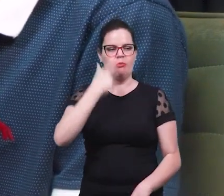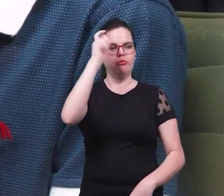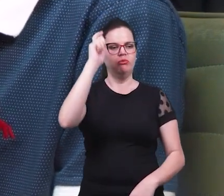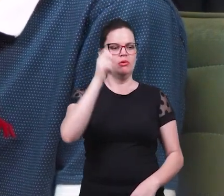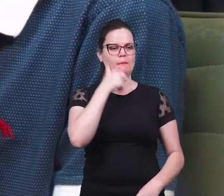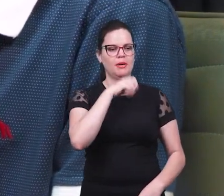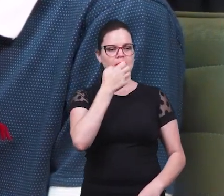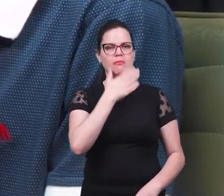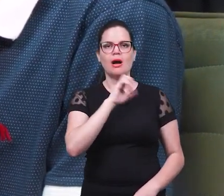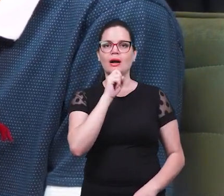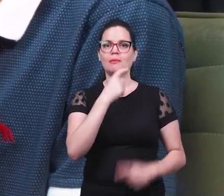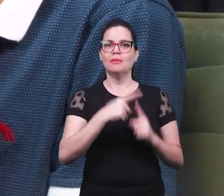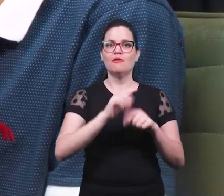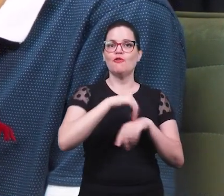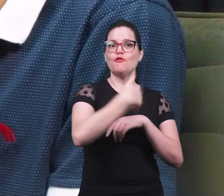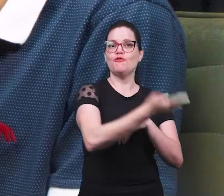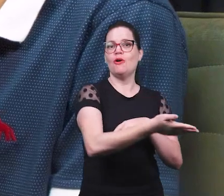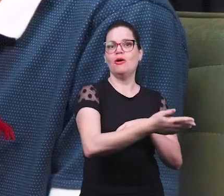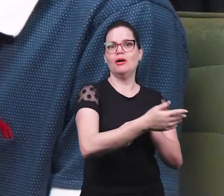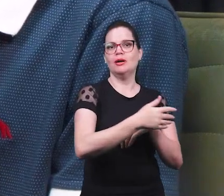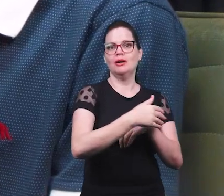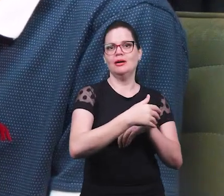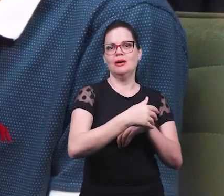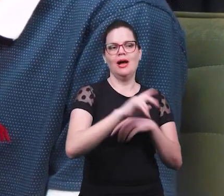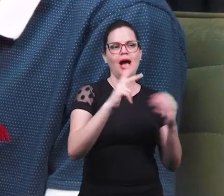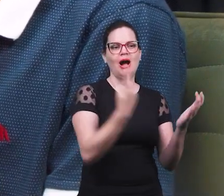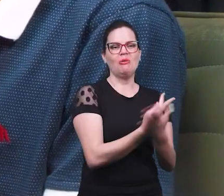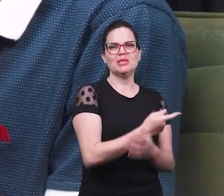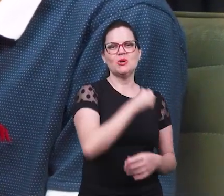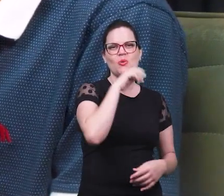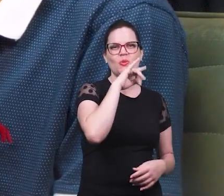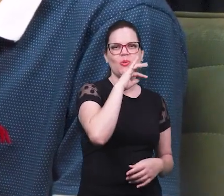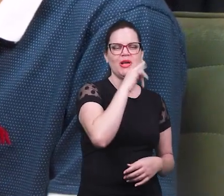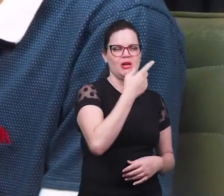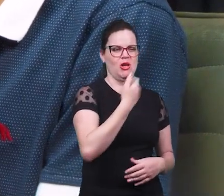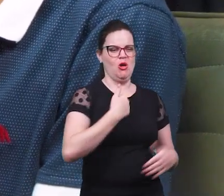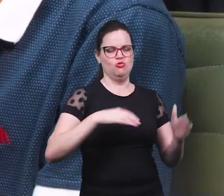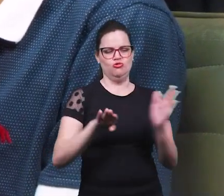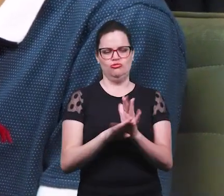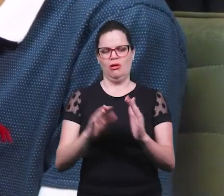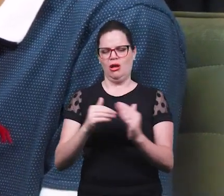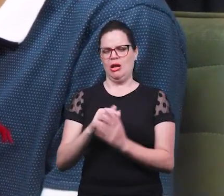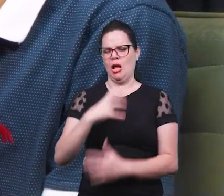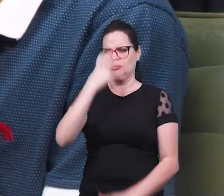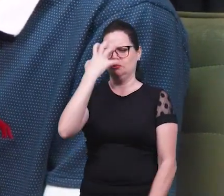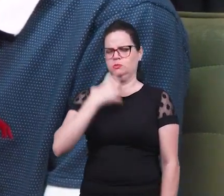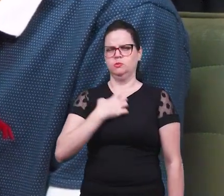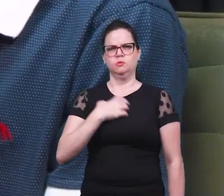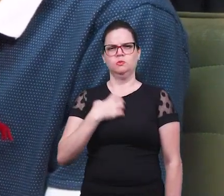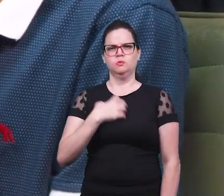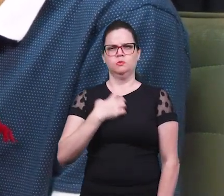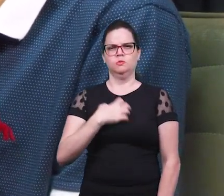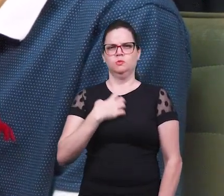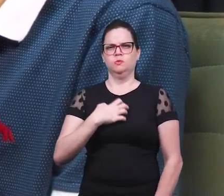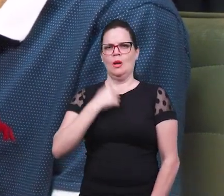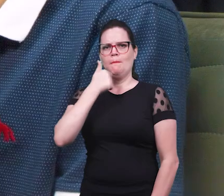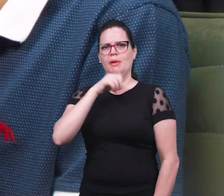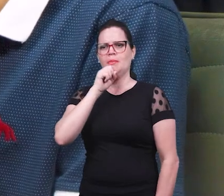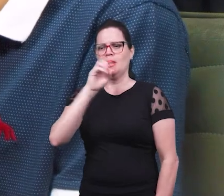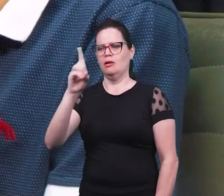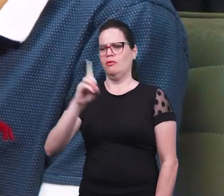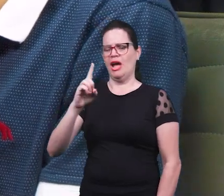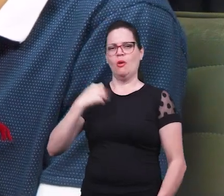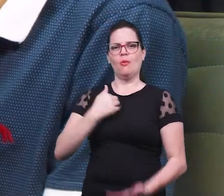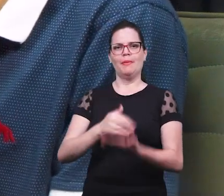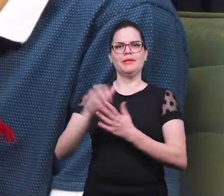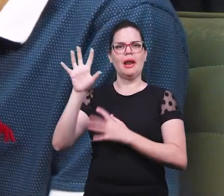aconteceu fora do meu ambiente em casa, é por isso, deixa eu nervoso e acaba que cria algum